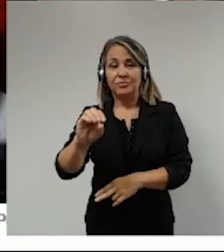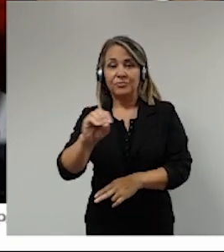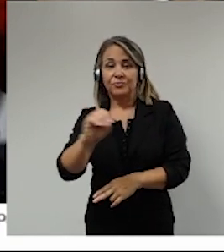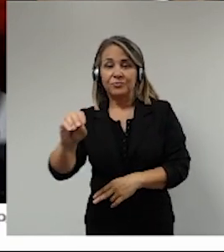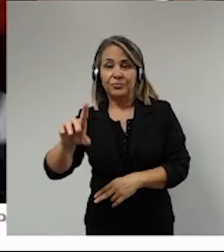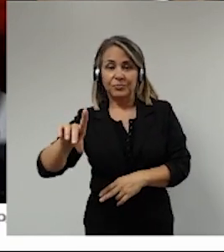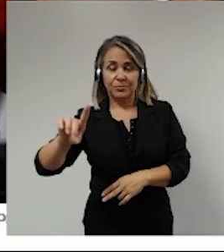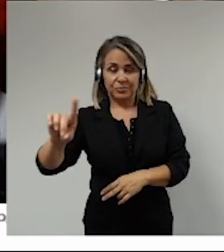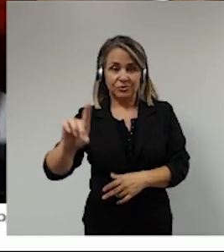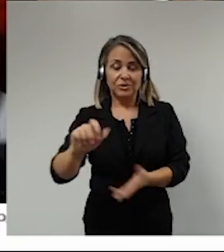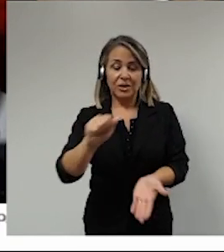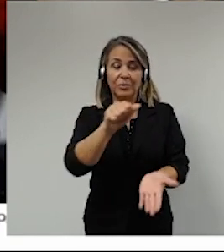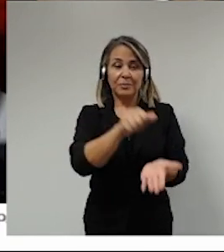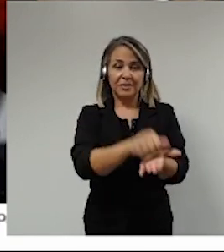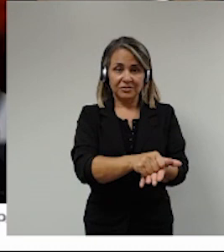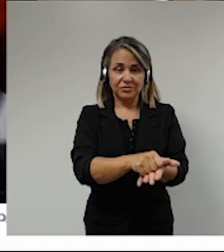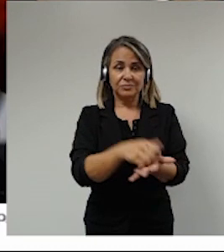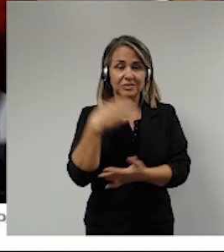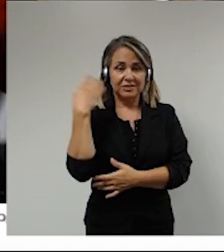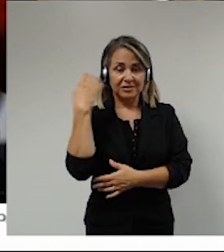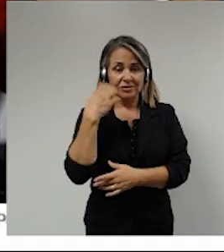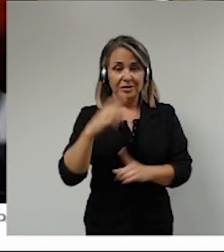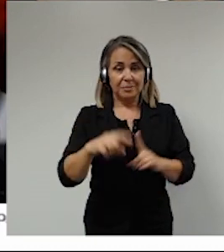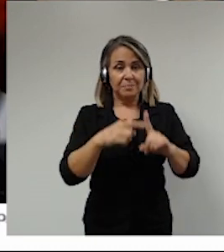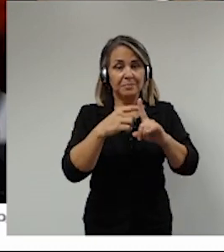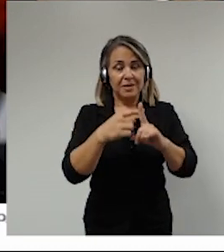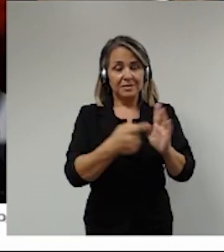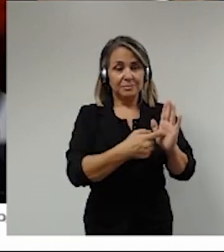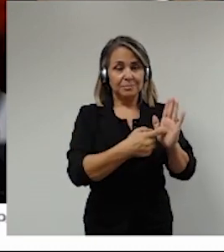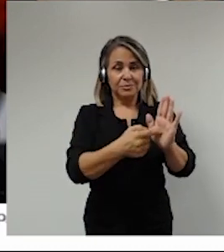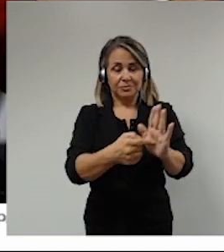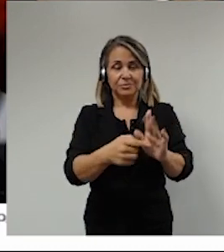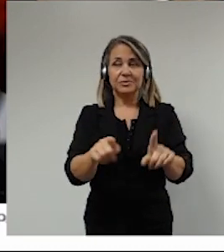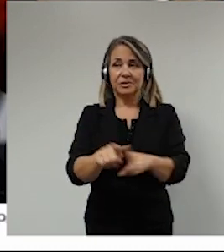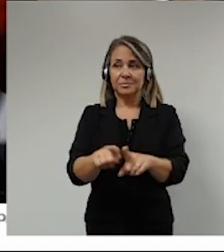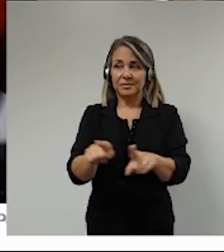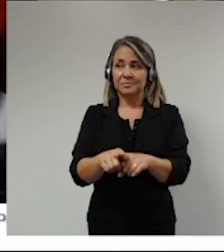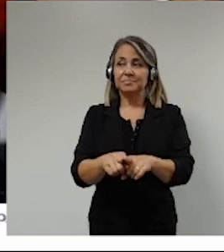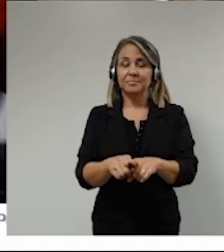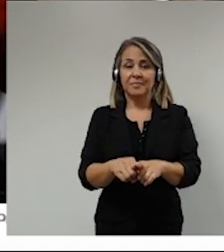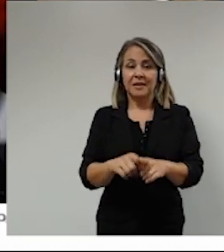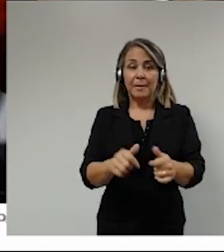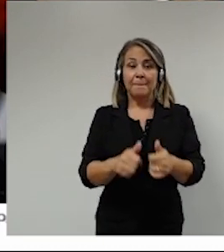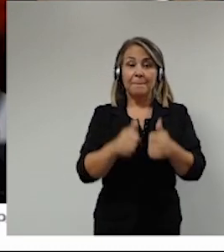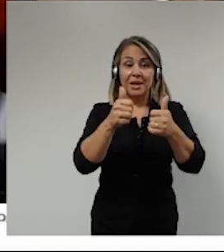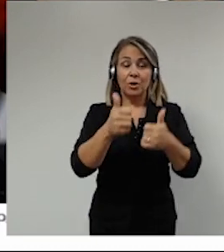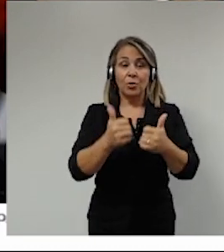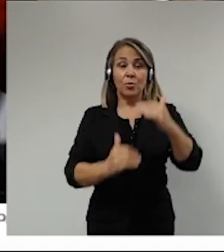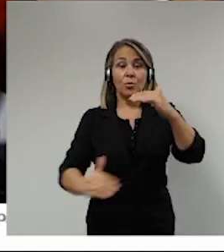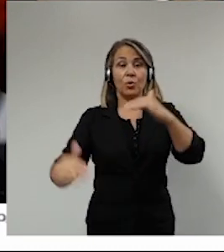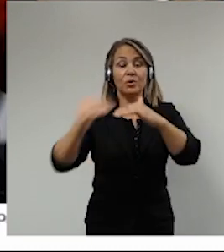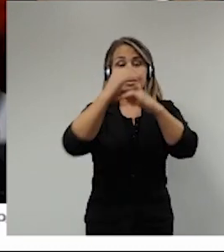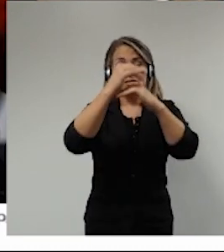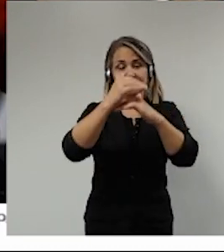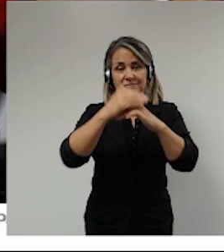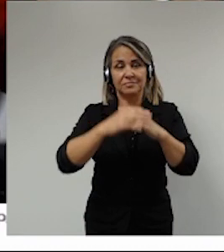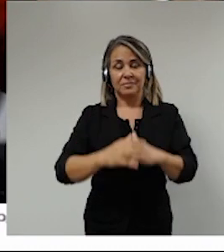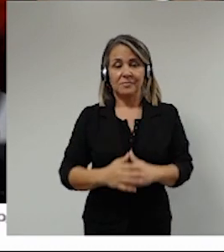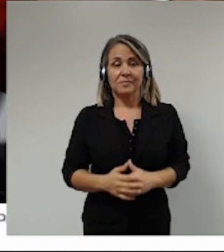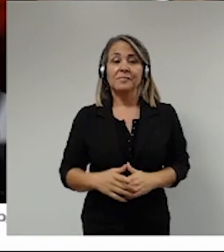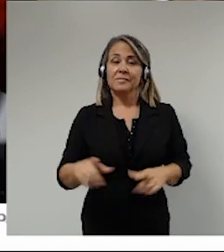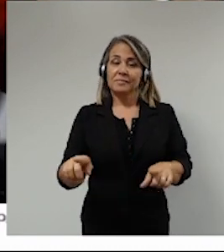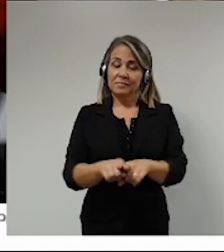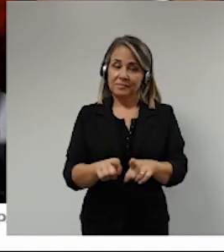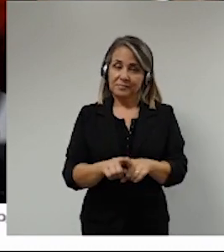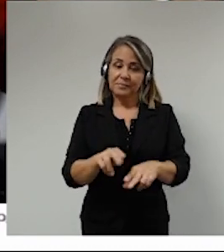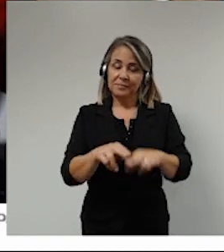a marca de aplicativos de celular que apareceu nesse ranking também, a que tem a melhor colocação, também